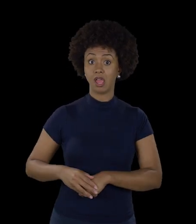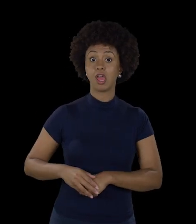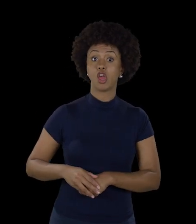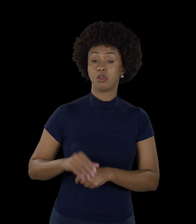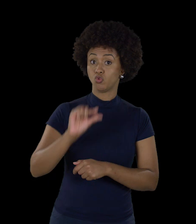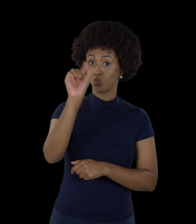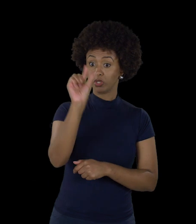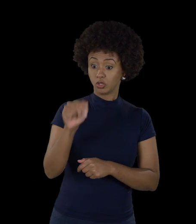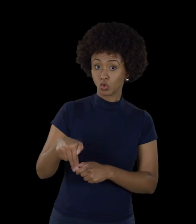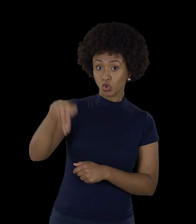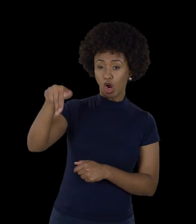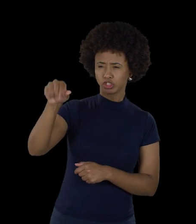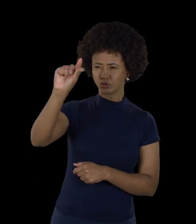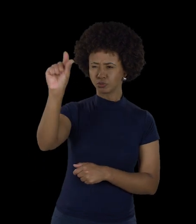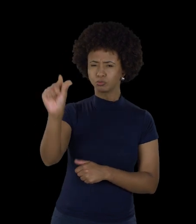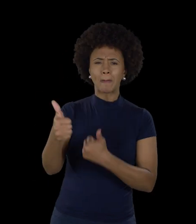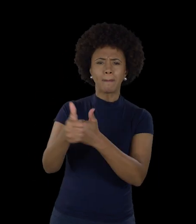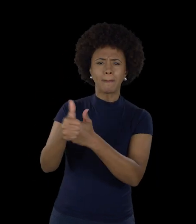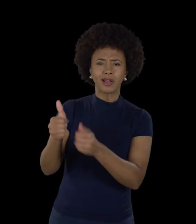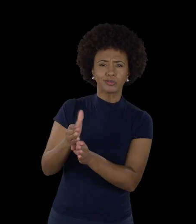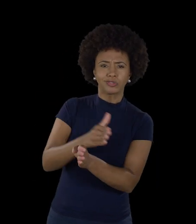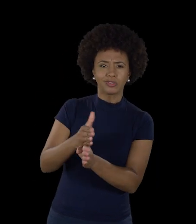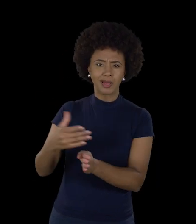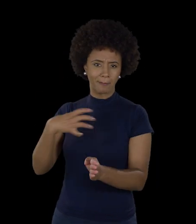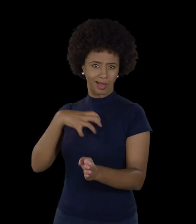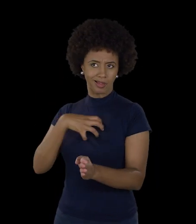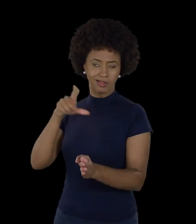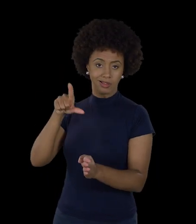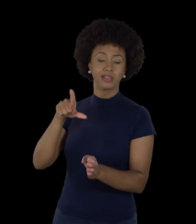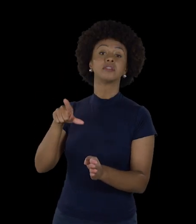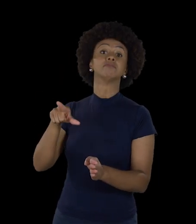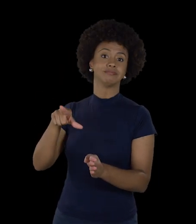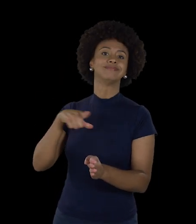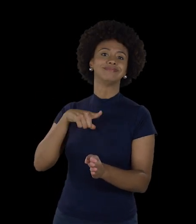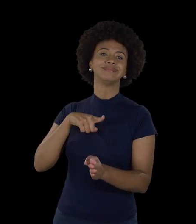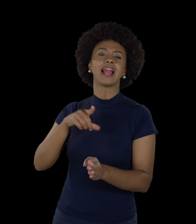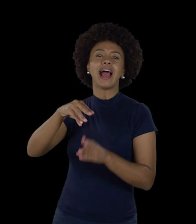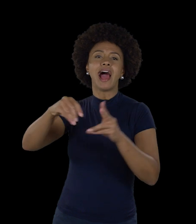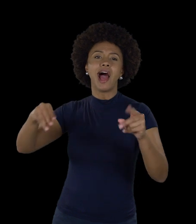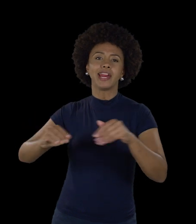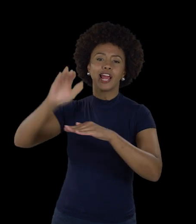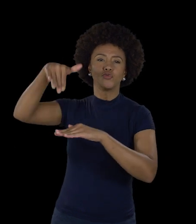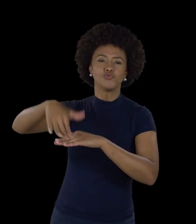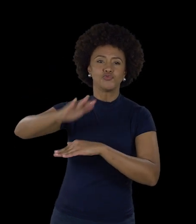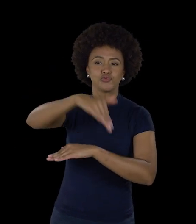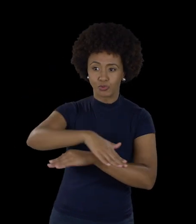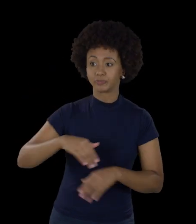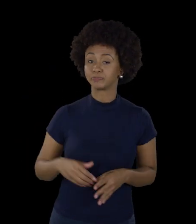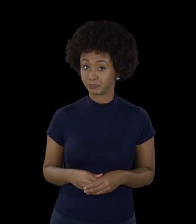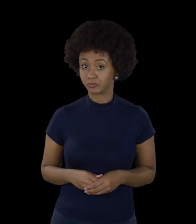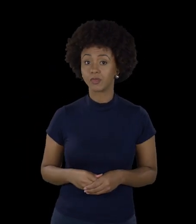em sua grande faixa no litoral norte do estado, próximo à divisa com Bahia, onde estão também as